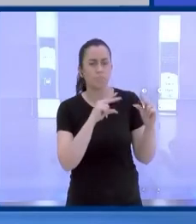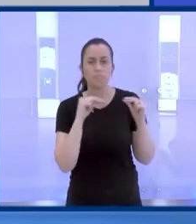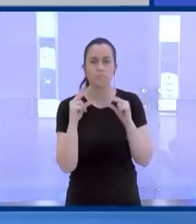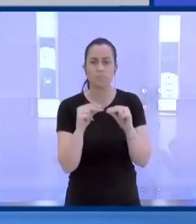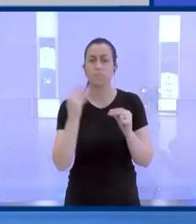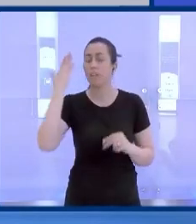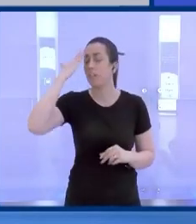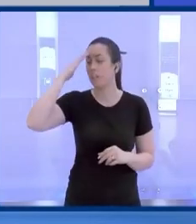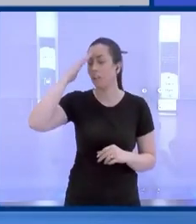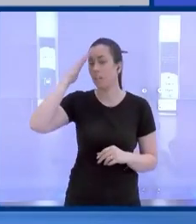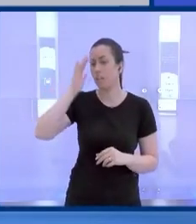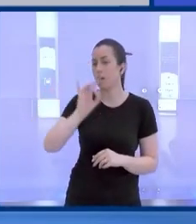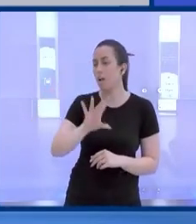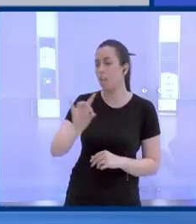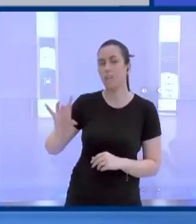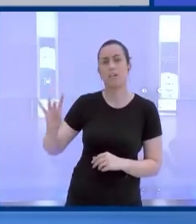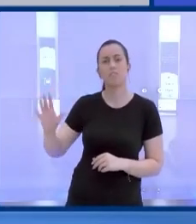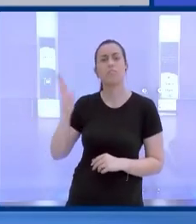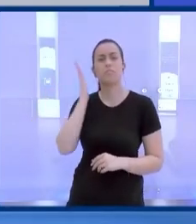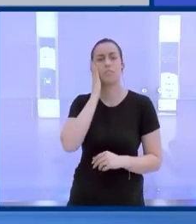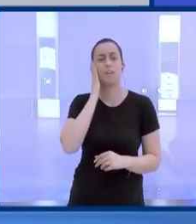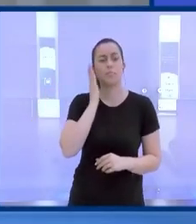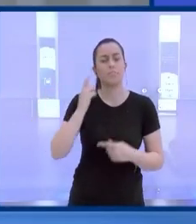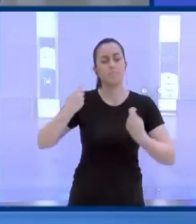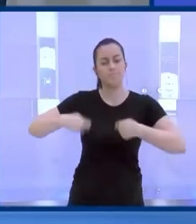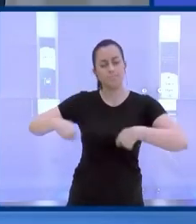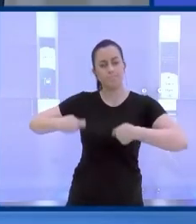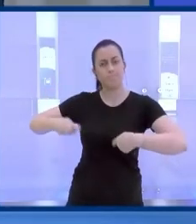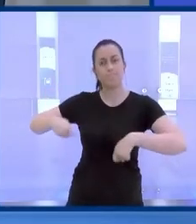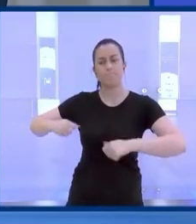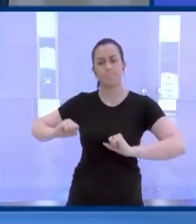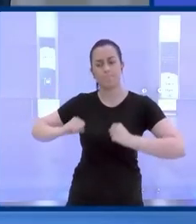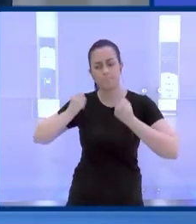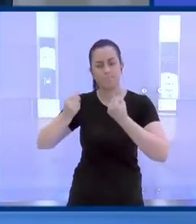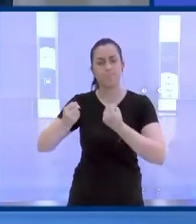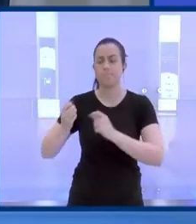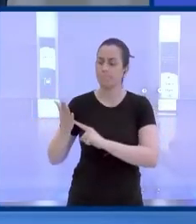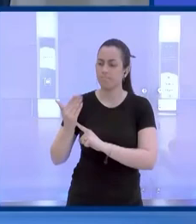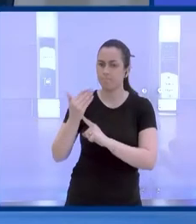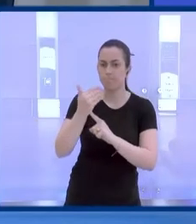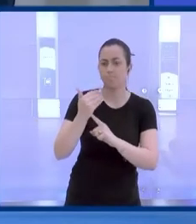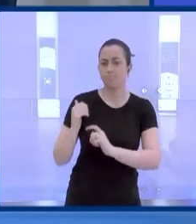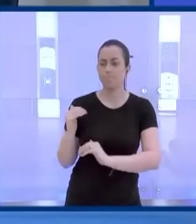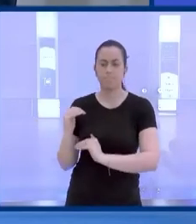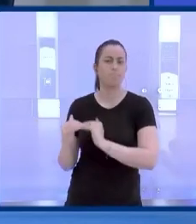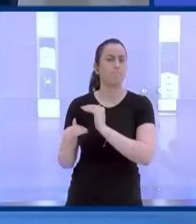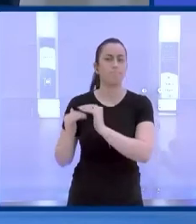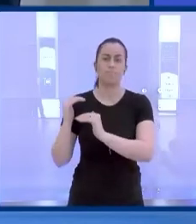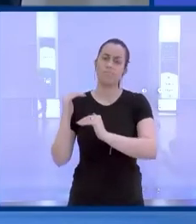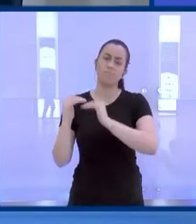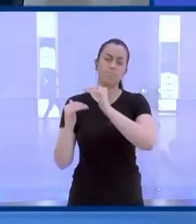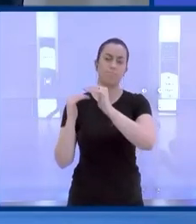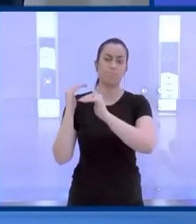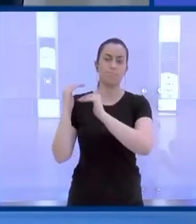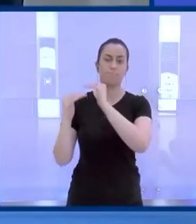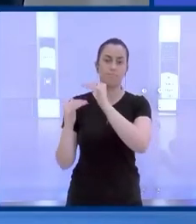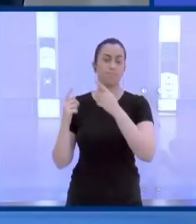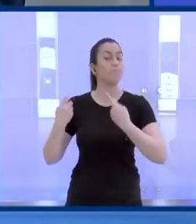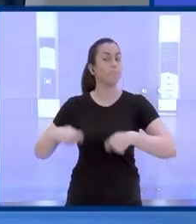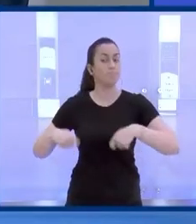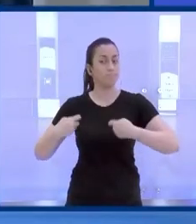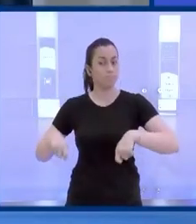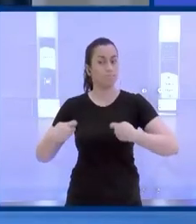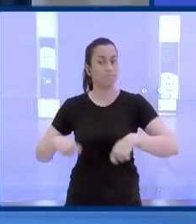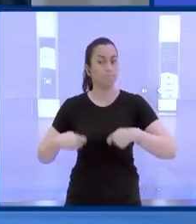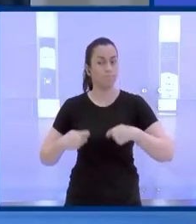gaúchos entendessem a necessidade de avançarmos em assuntos que eram tratados